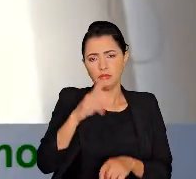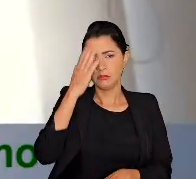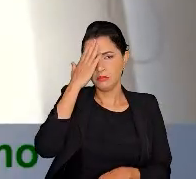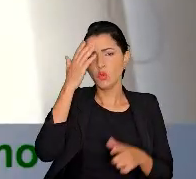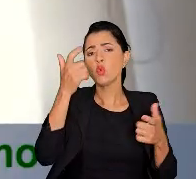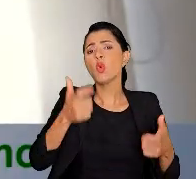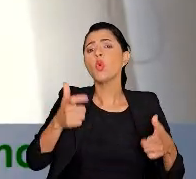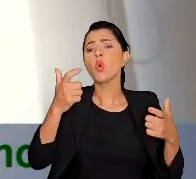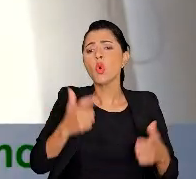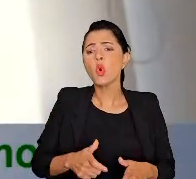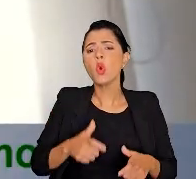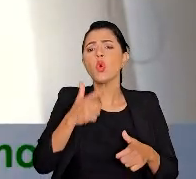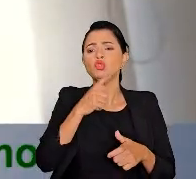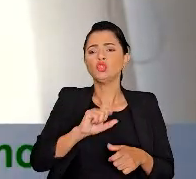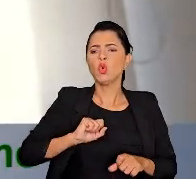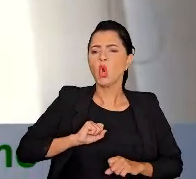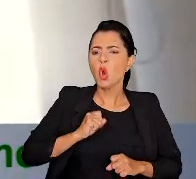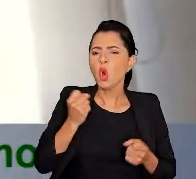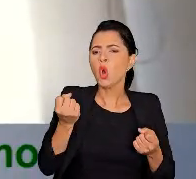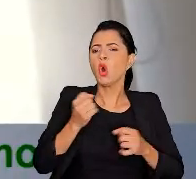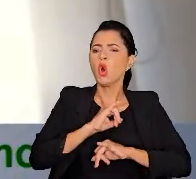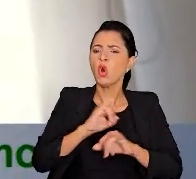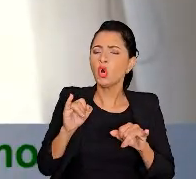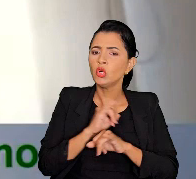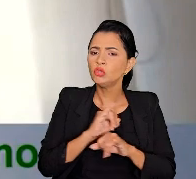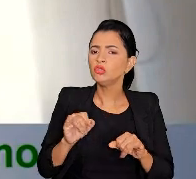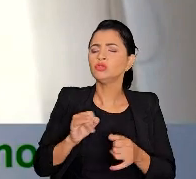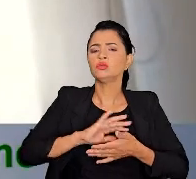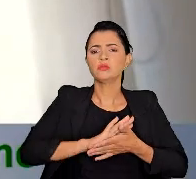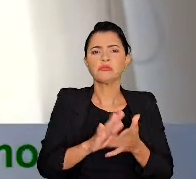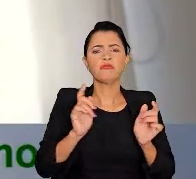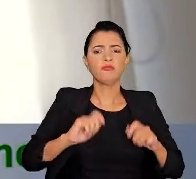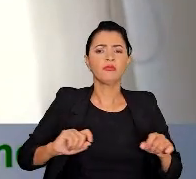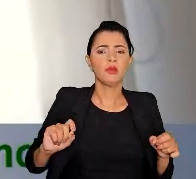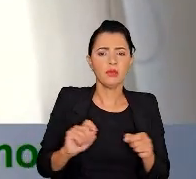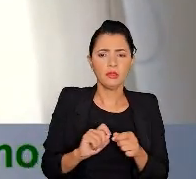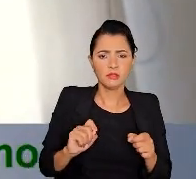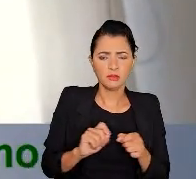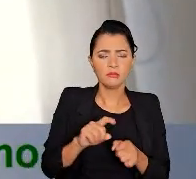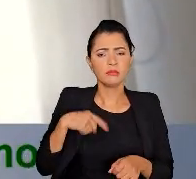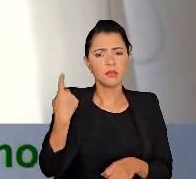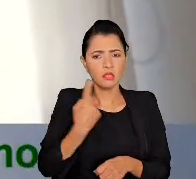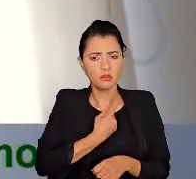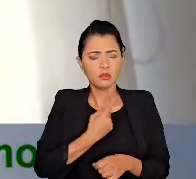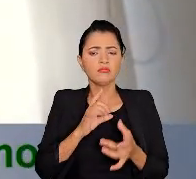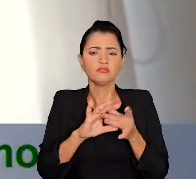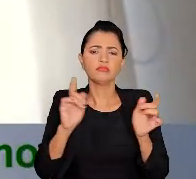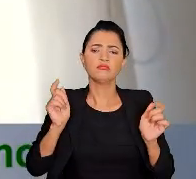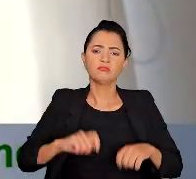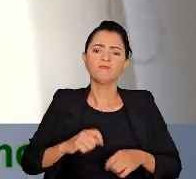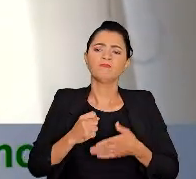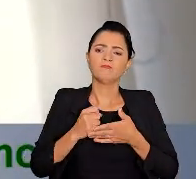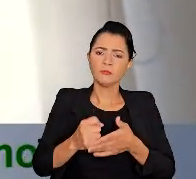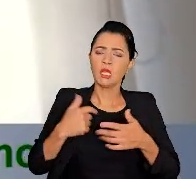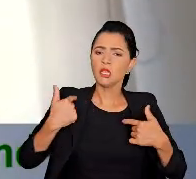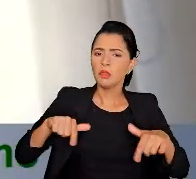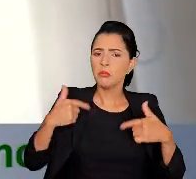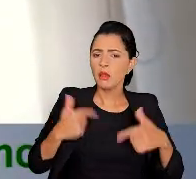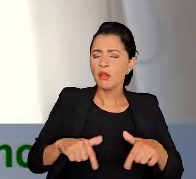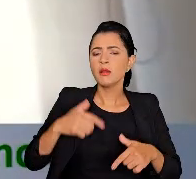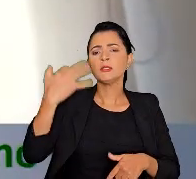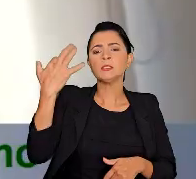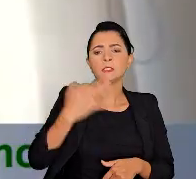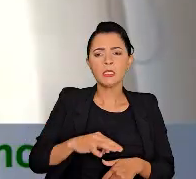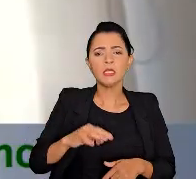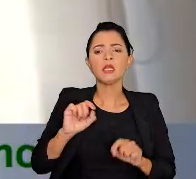aonde a propagação do ódio e do preconceito pode levar e estamos dispostos a agir, certos de